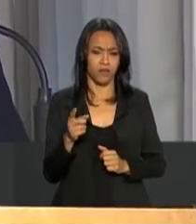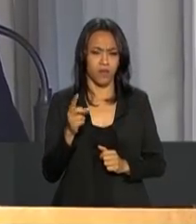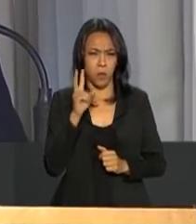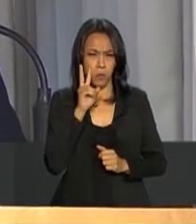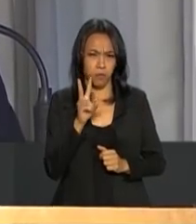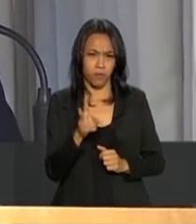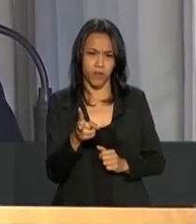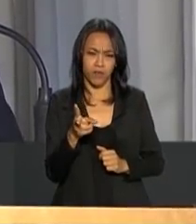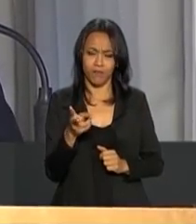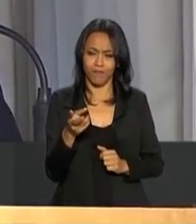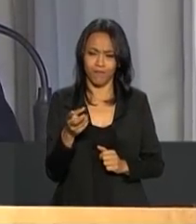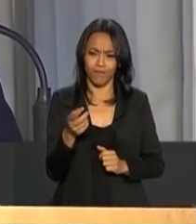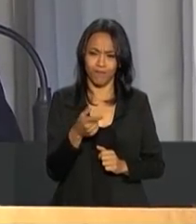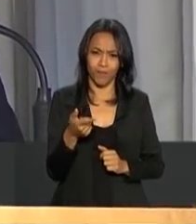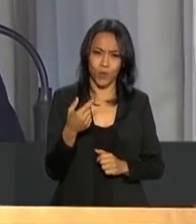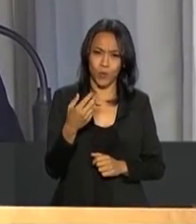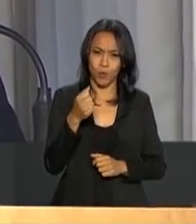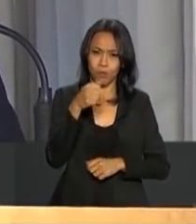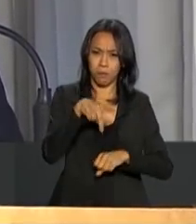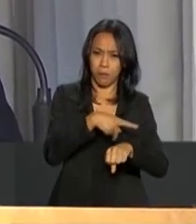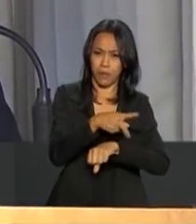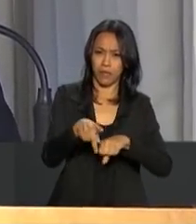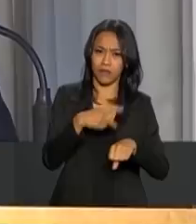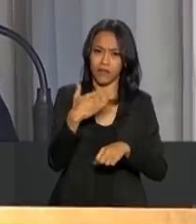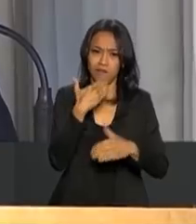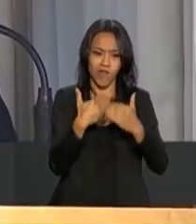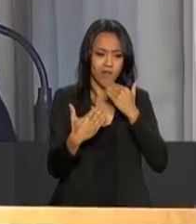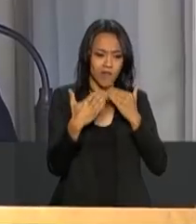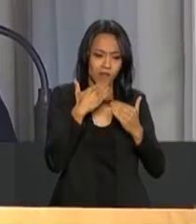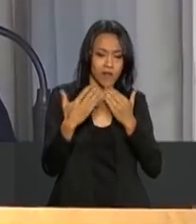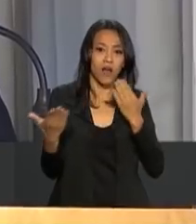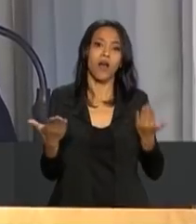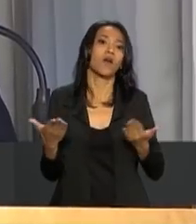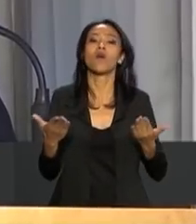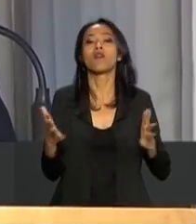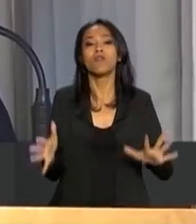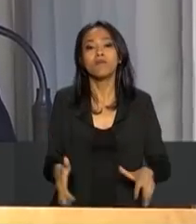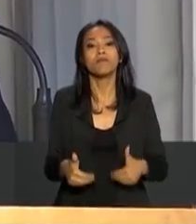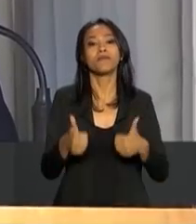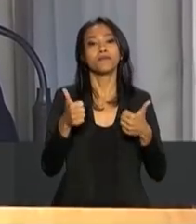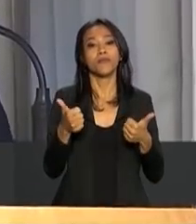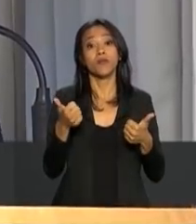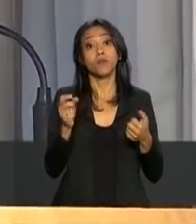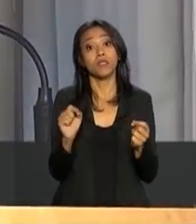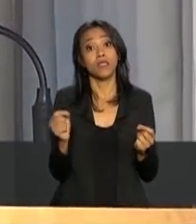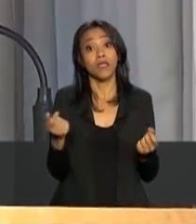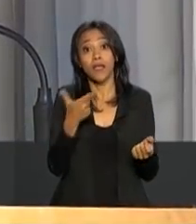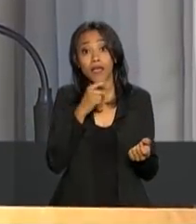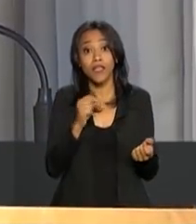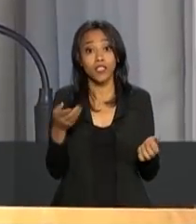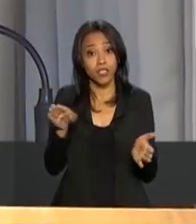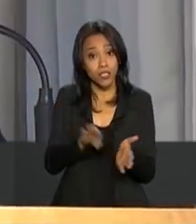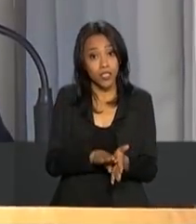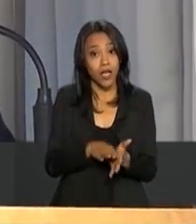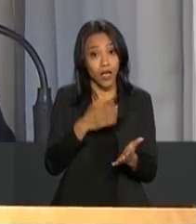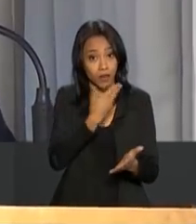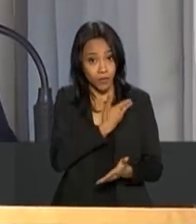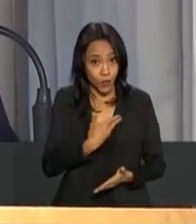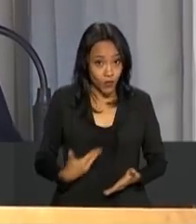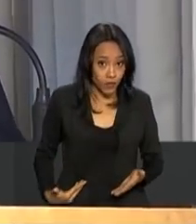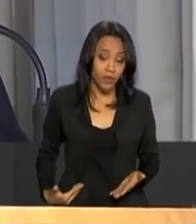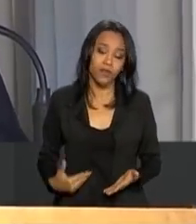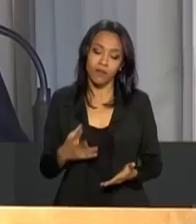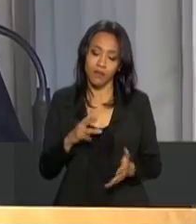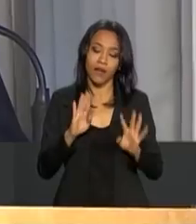esburacada, estou entregando uma estrada asfaltada, praticamente inteiramente asfaltada. Ou seja, quem chegar vai pegar o carro e andar